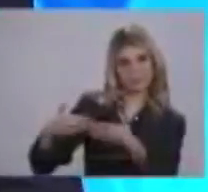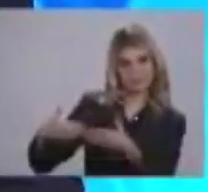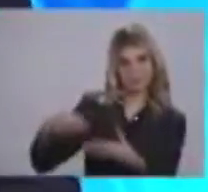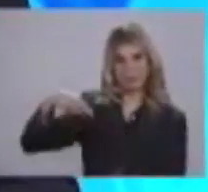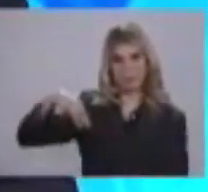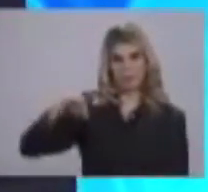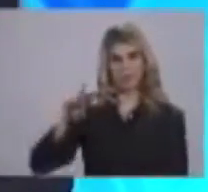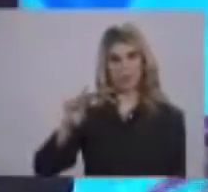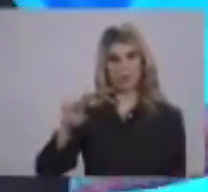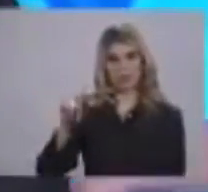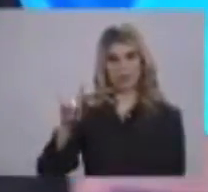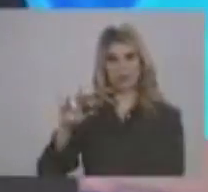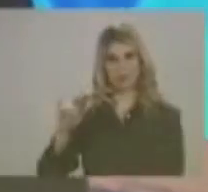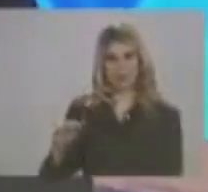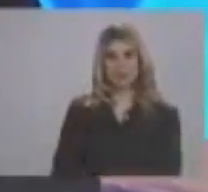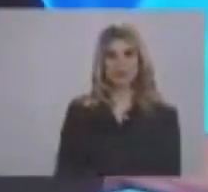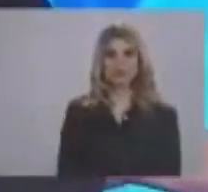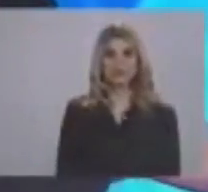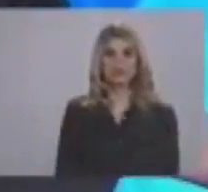Júlia.